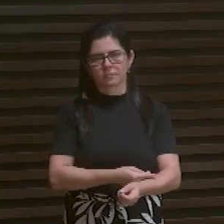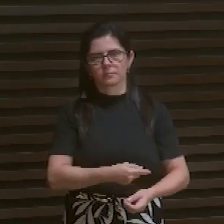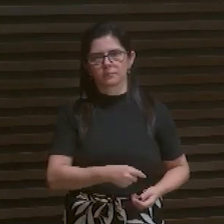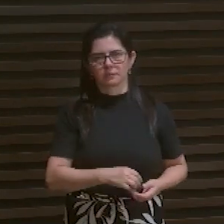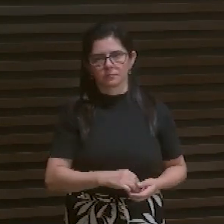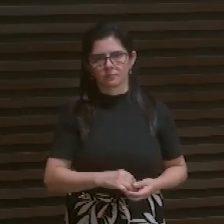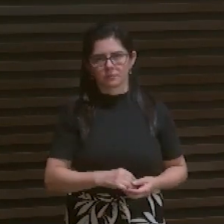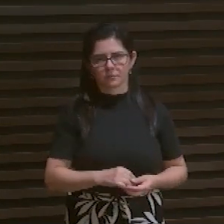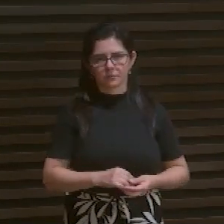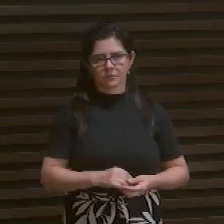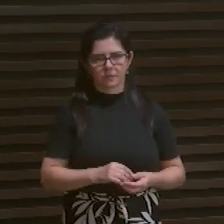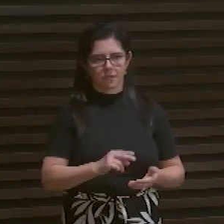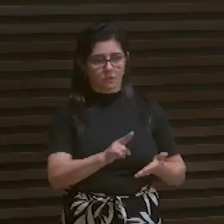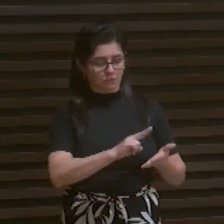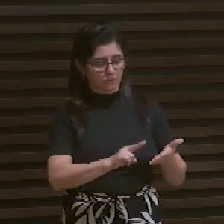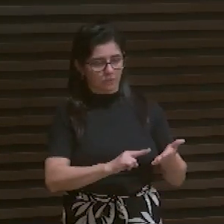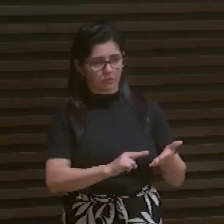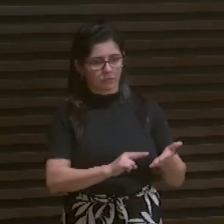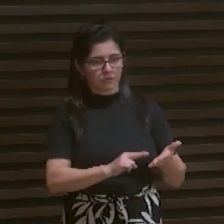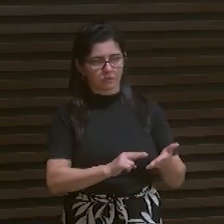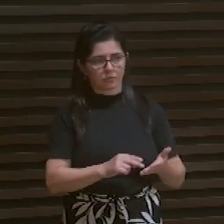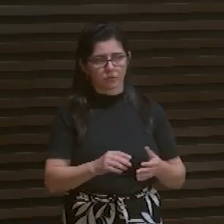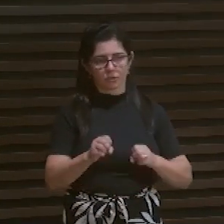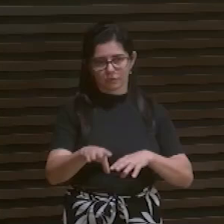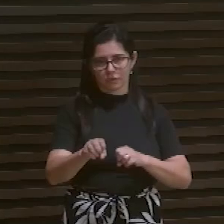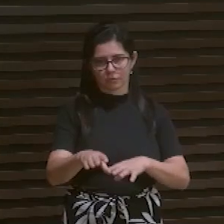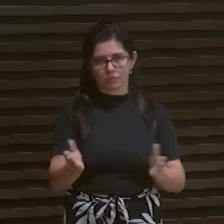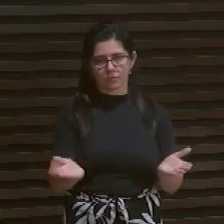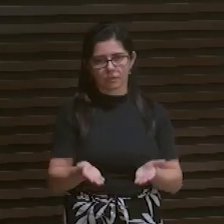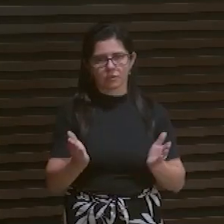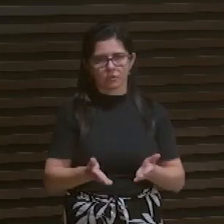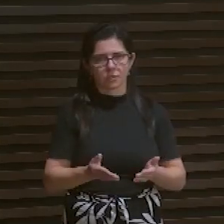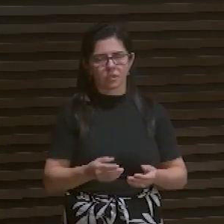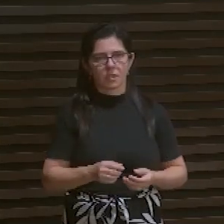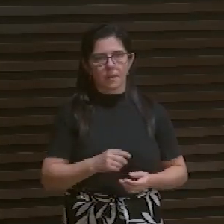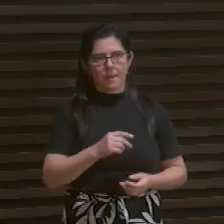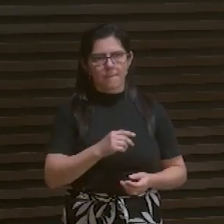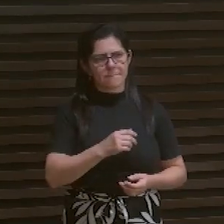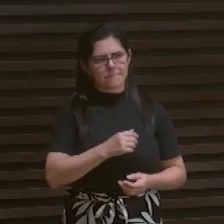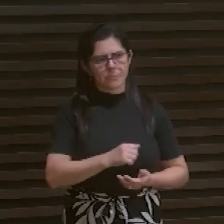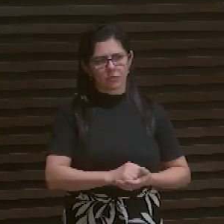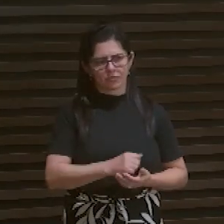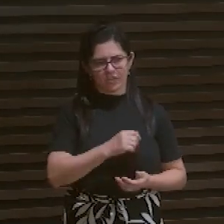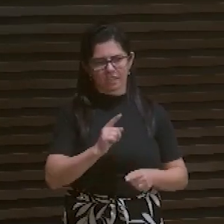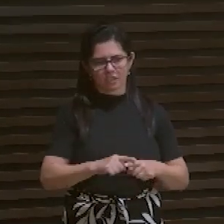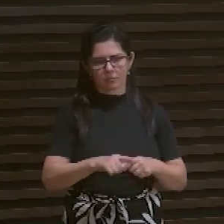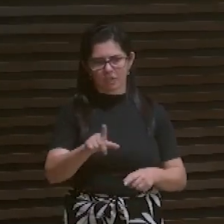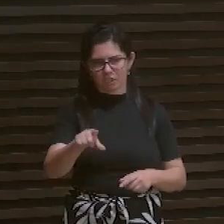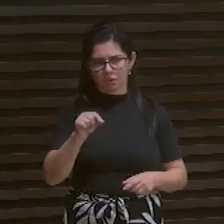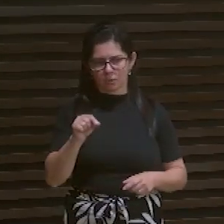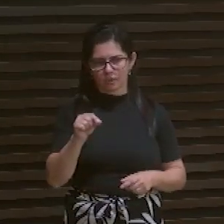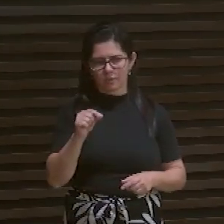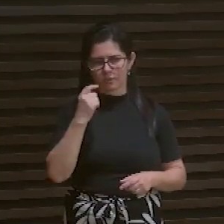do nosso estudo de hoje, né? Porque ele fala que ele designou alguns para apóstolos, profetas, evangelistas, pastores, mestres, tudo isso para preparar